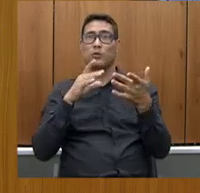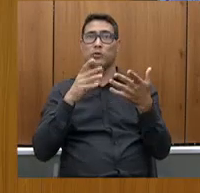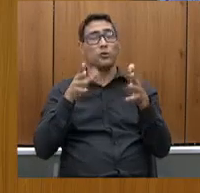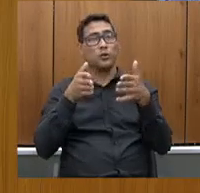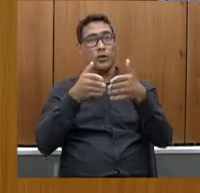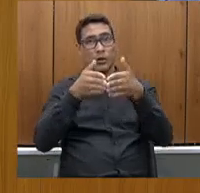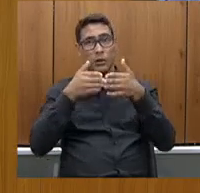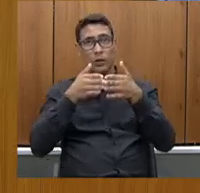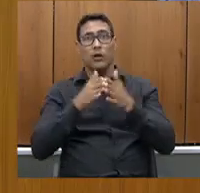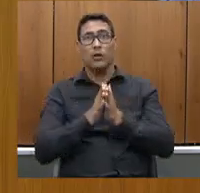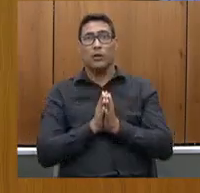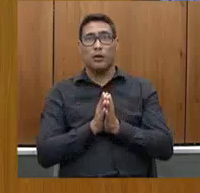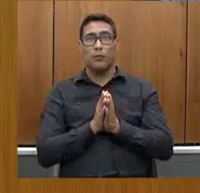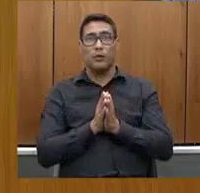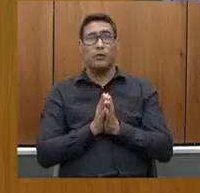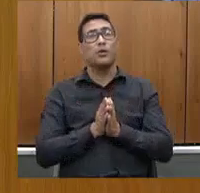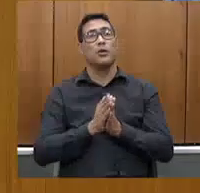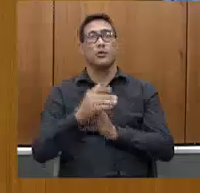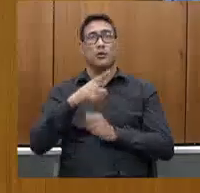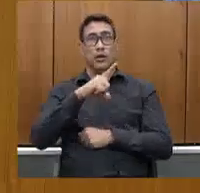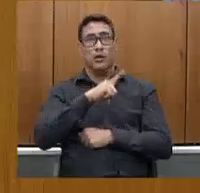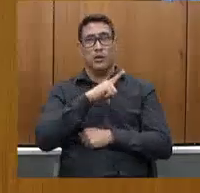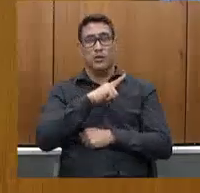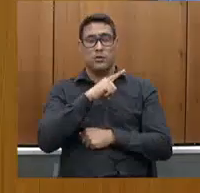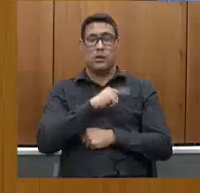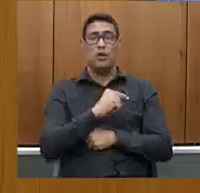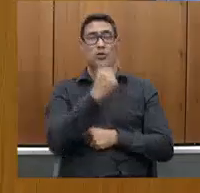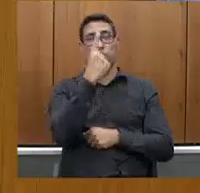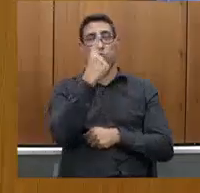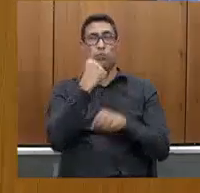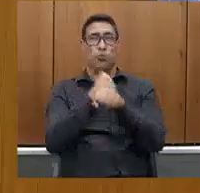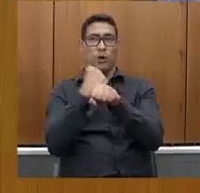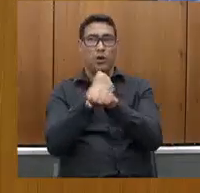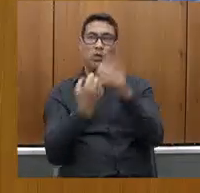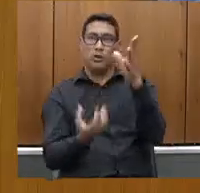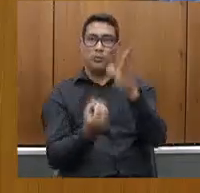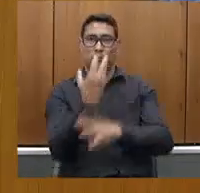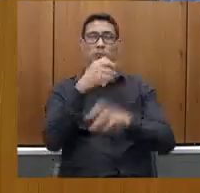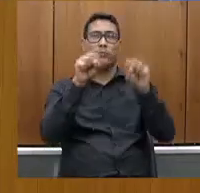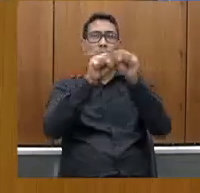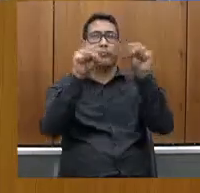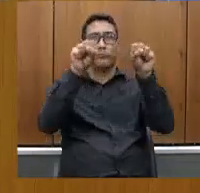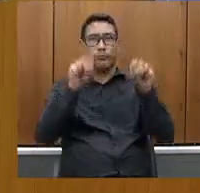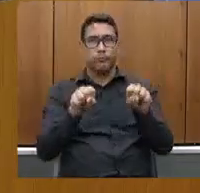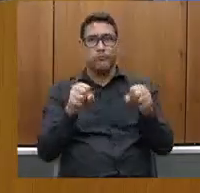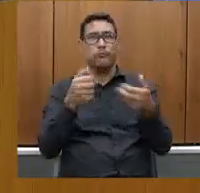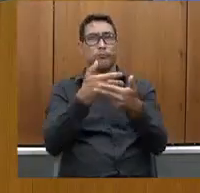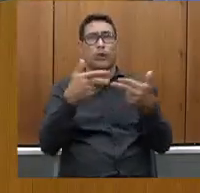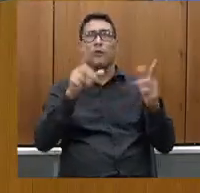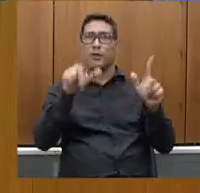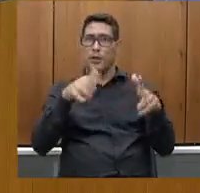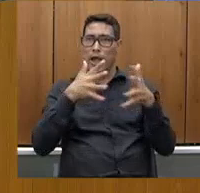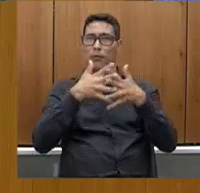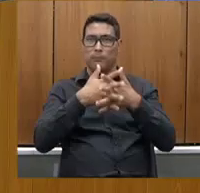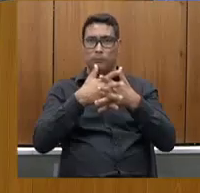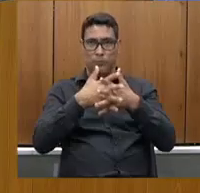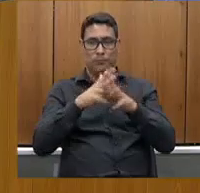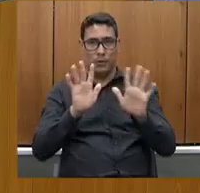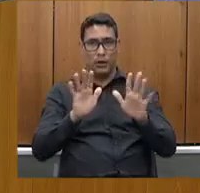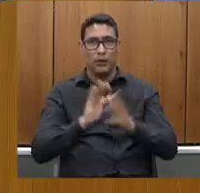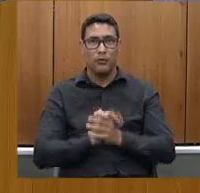que tivesse um hábito temporal de um ano para desenvolver o software aquela coisa toda que realmente é complexo